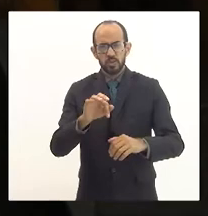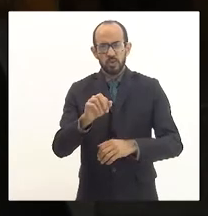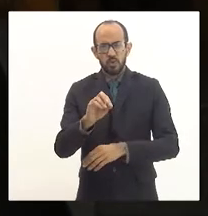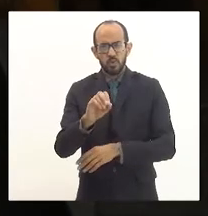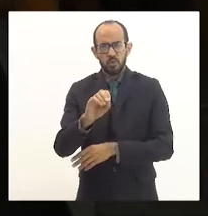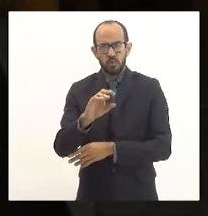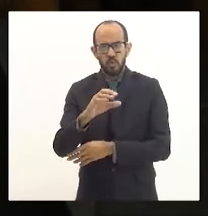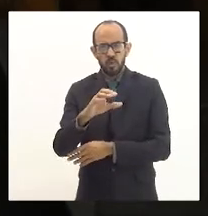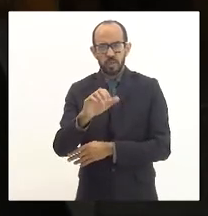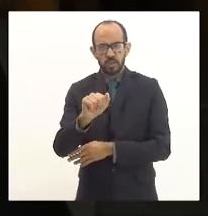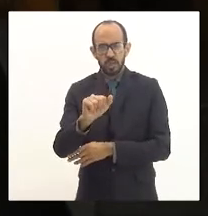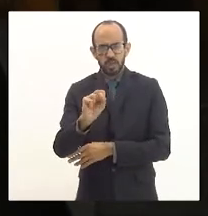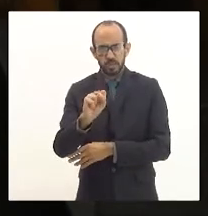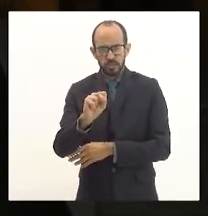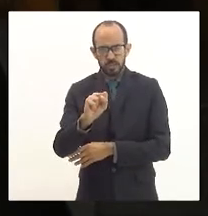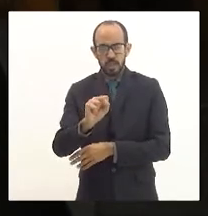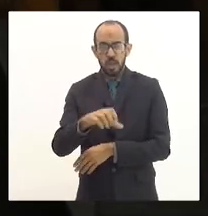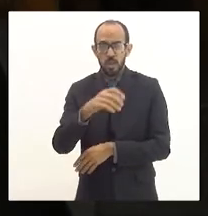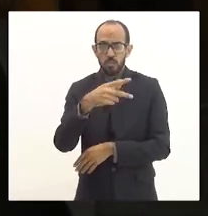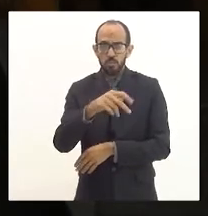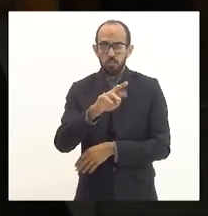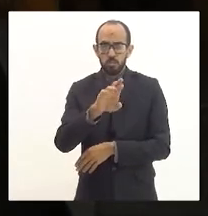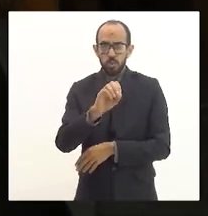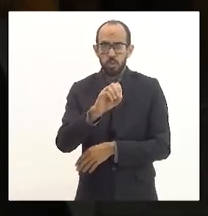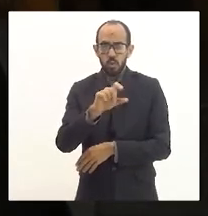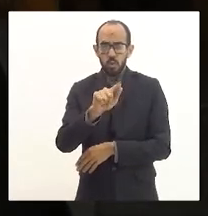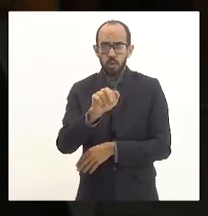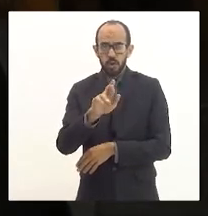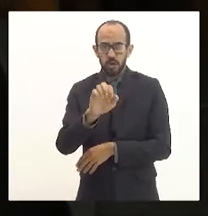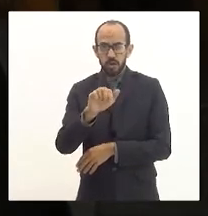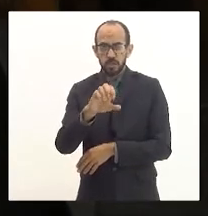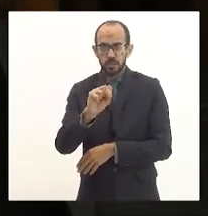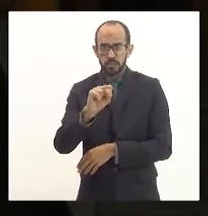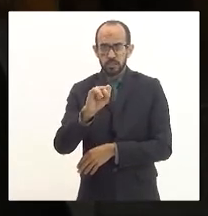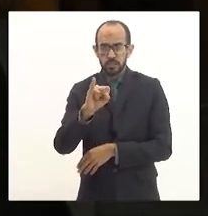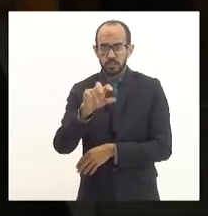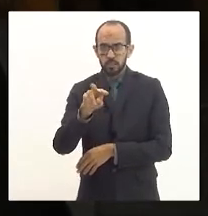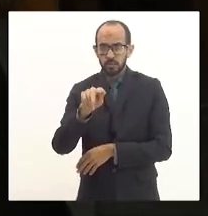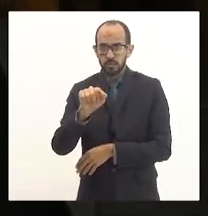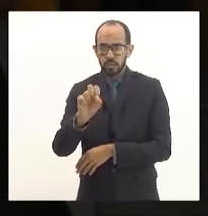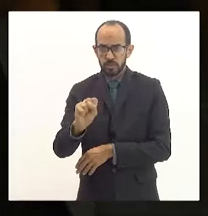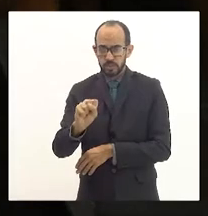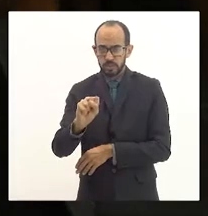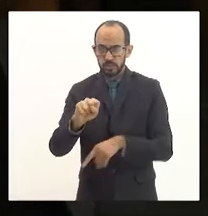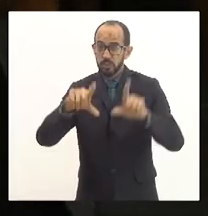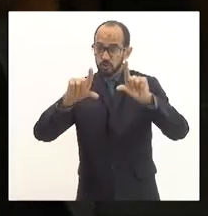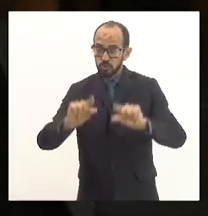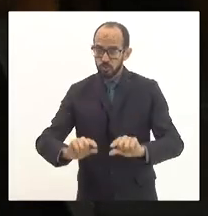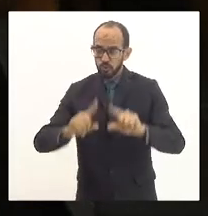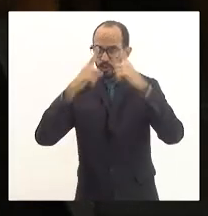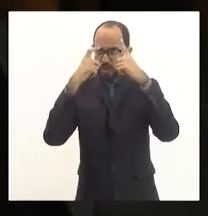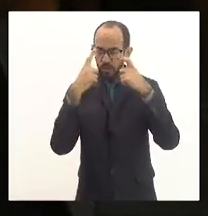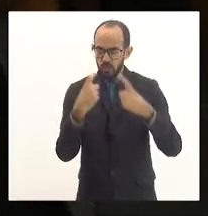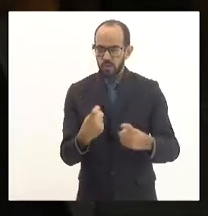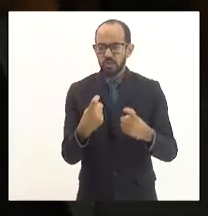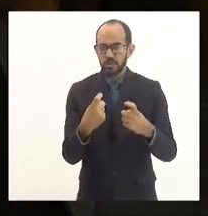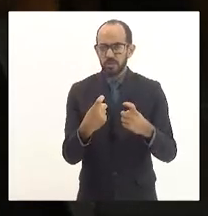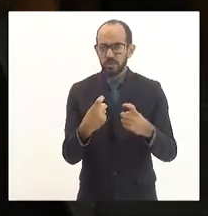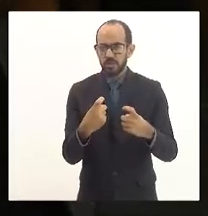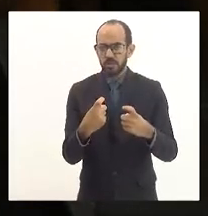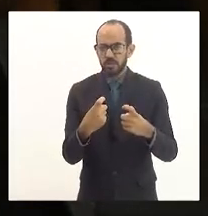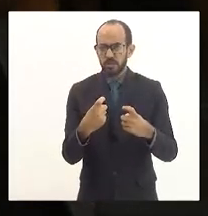terem o mesmo caminho no sentido de da diminuição da violência a partir uma